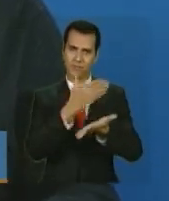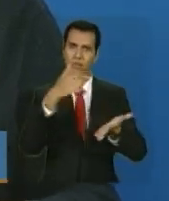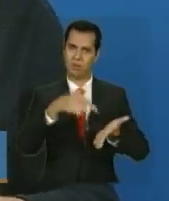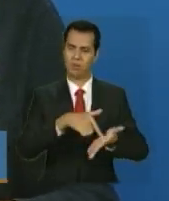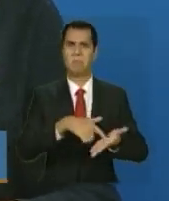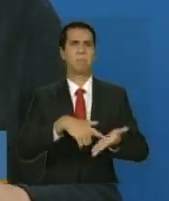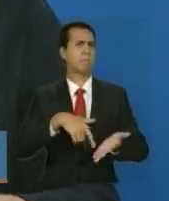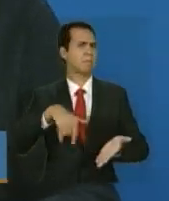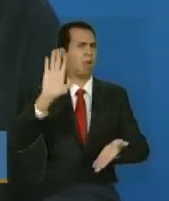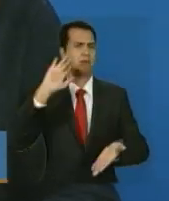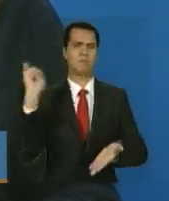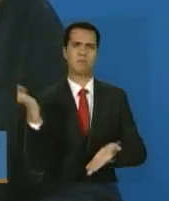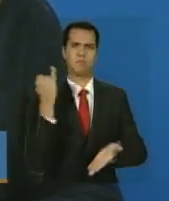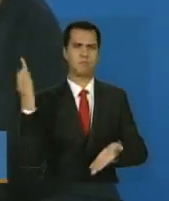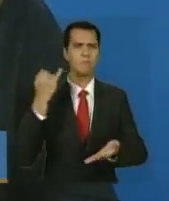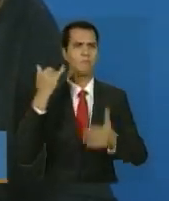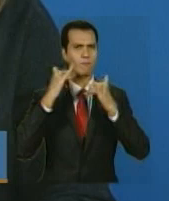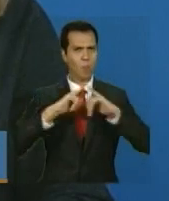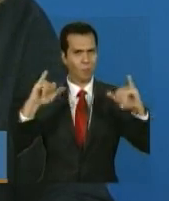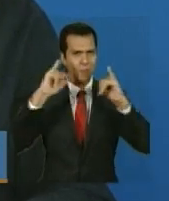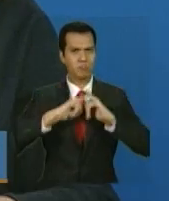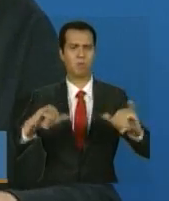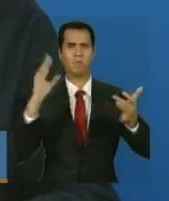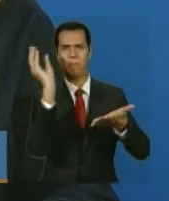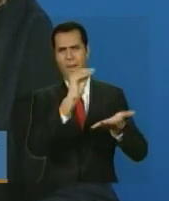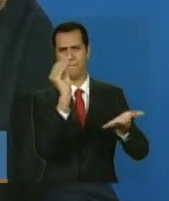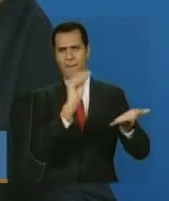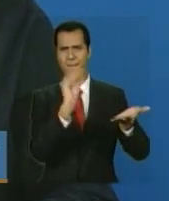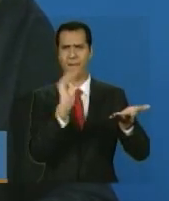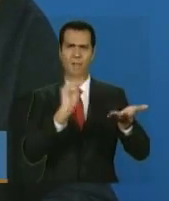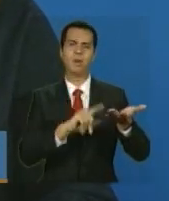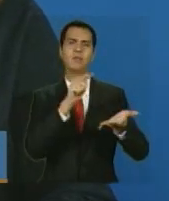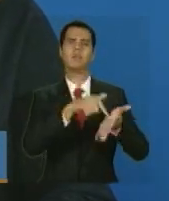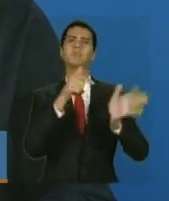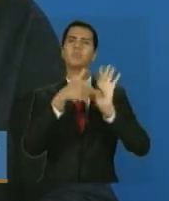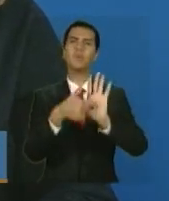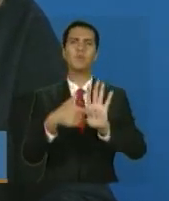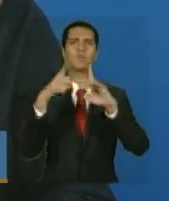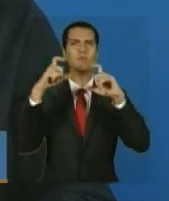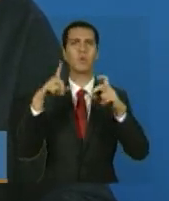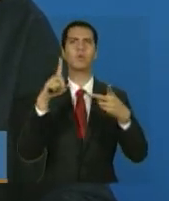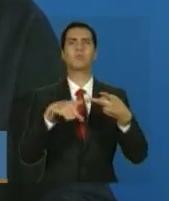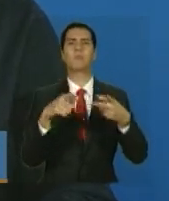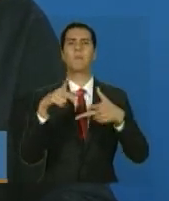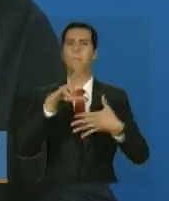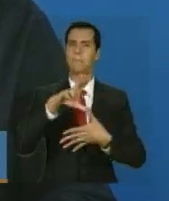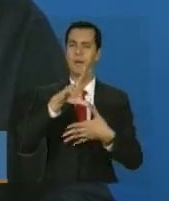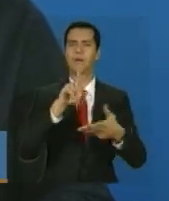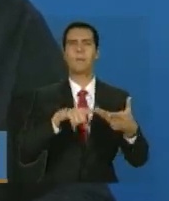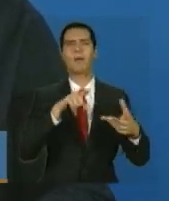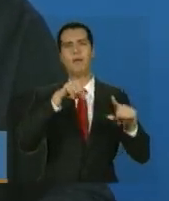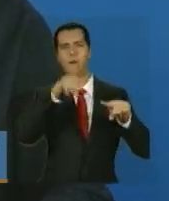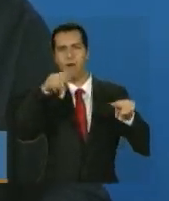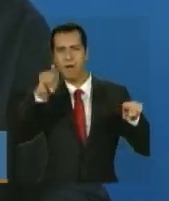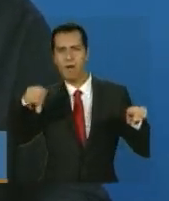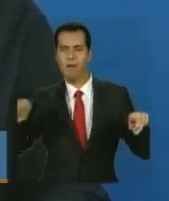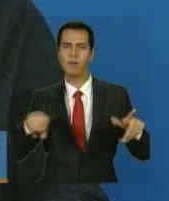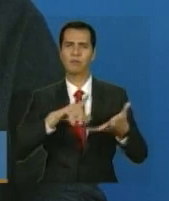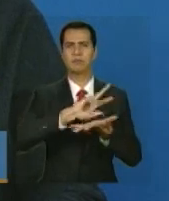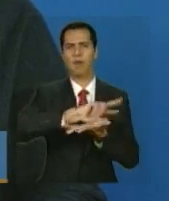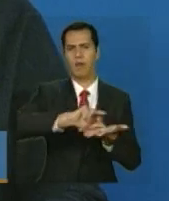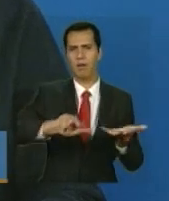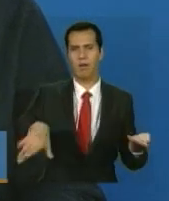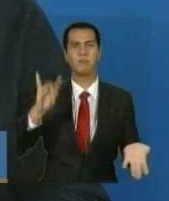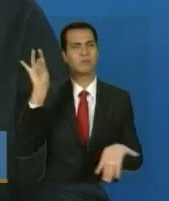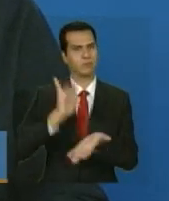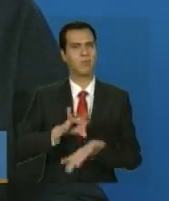ele vai apresentar toda a caracterização da família, vai trazer figuras, mapas, gráficos. É uma forma de